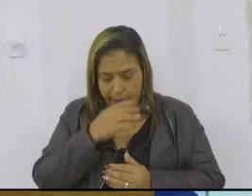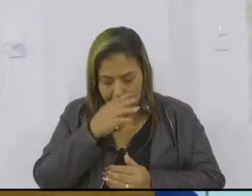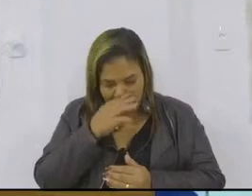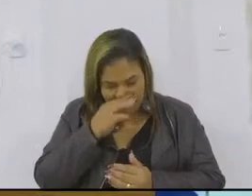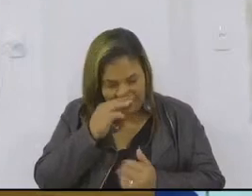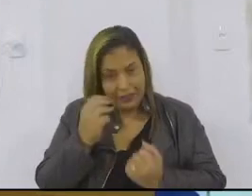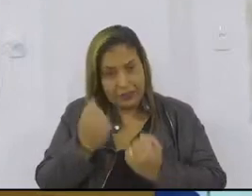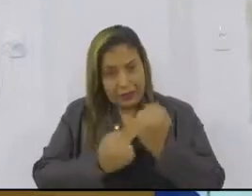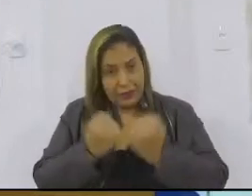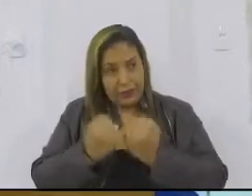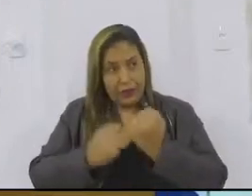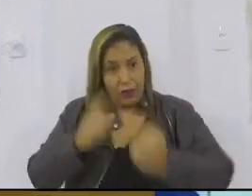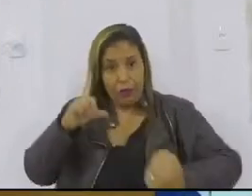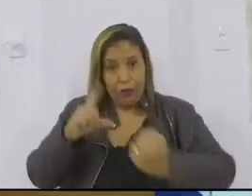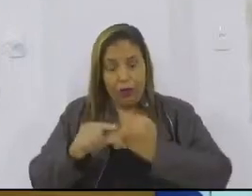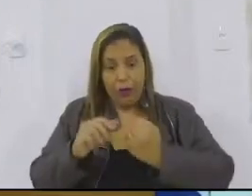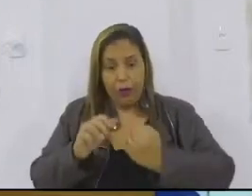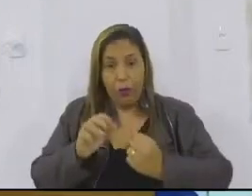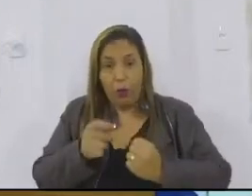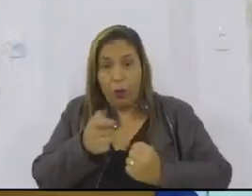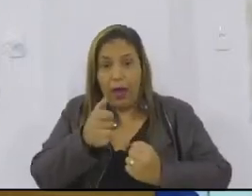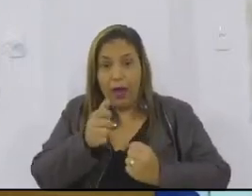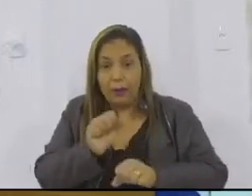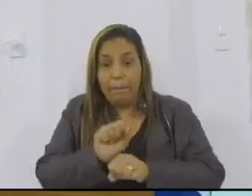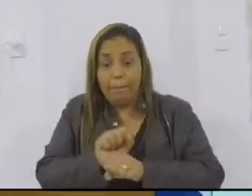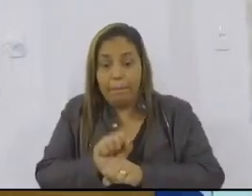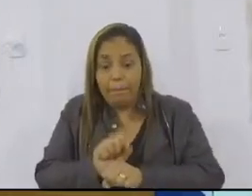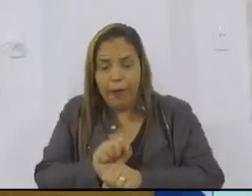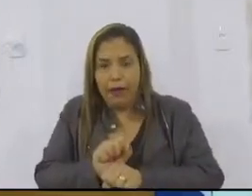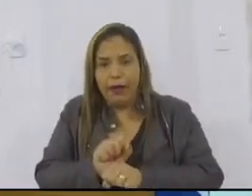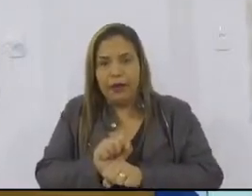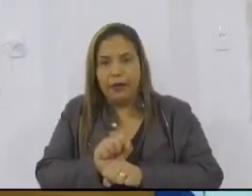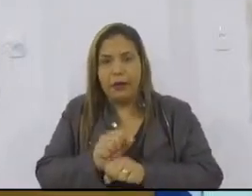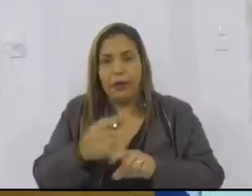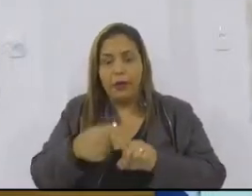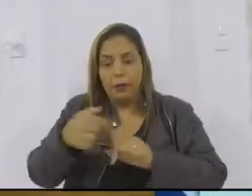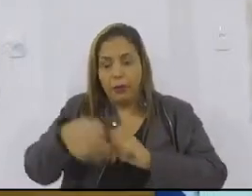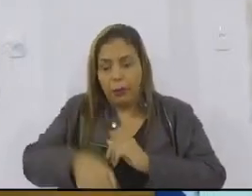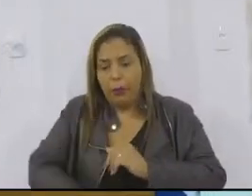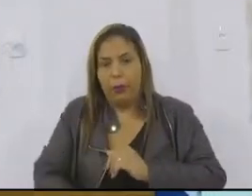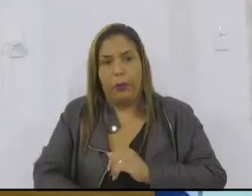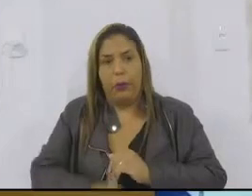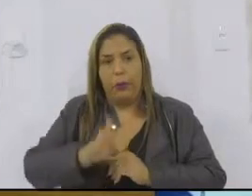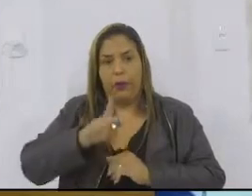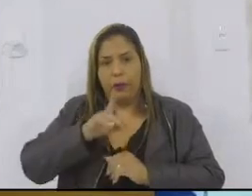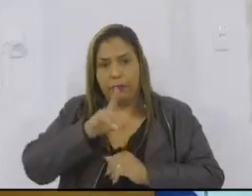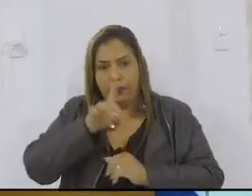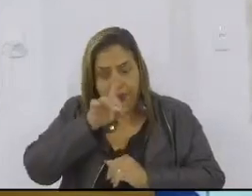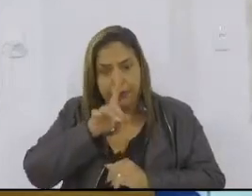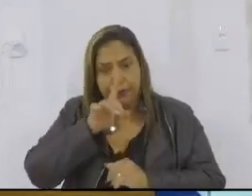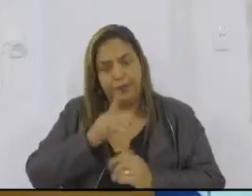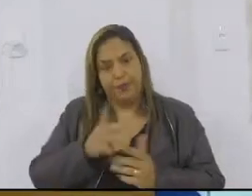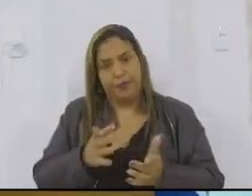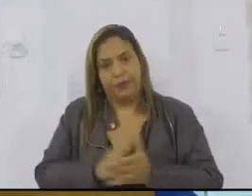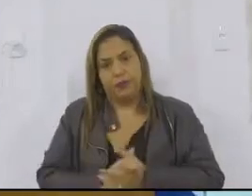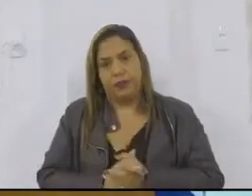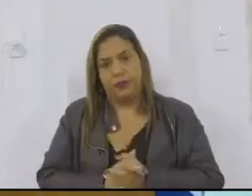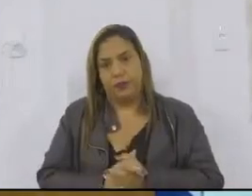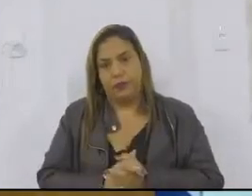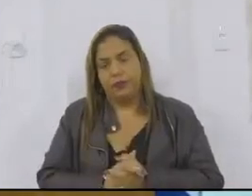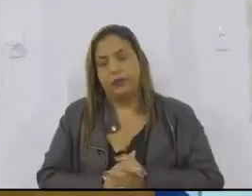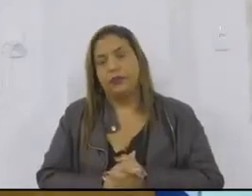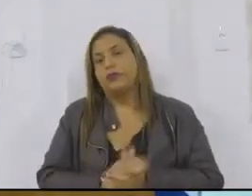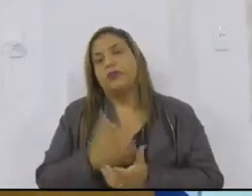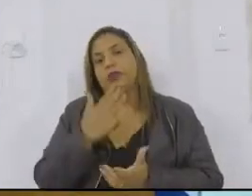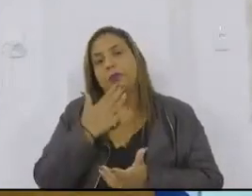muita velocidade, praticamente parar para poder passar por ele. Então, é uma... reiterando o pedido